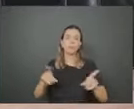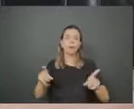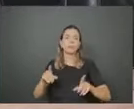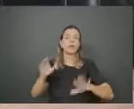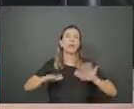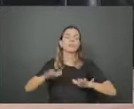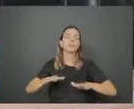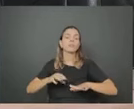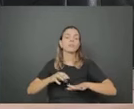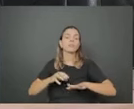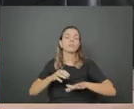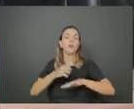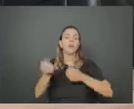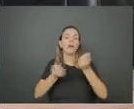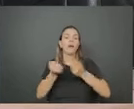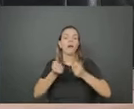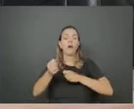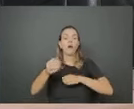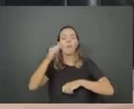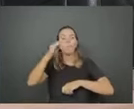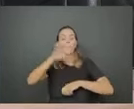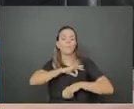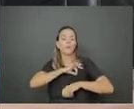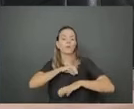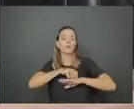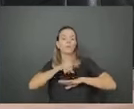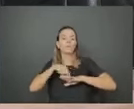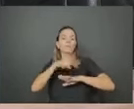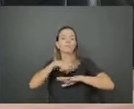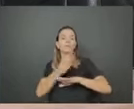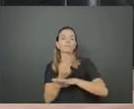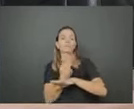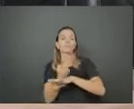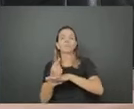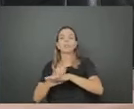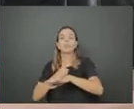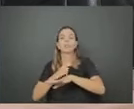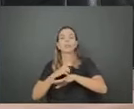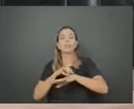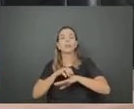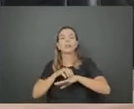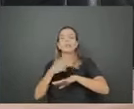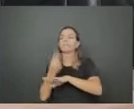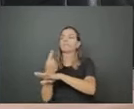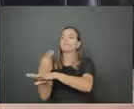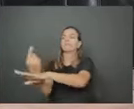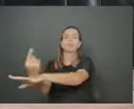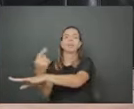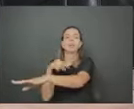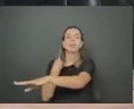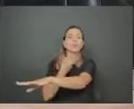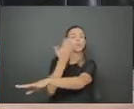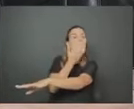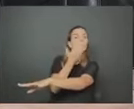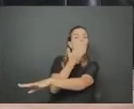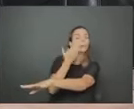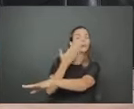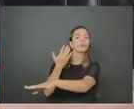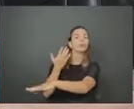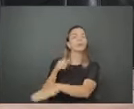não conseguimos ver isso. Né? Então, a gente tenta ser mais próximo dos locais que as pessoas percebem a polícia, para dar esse